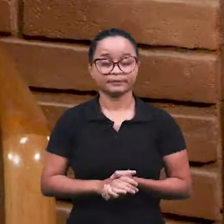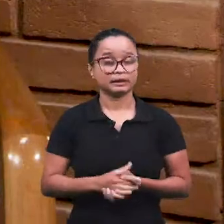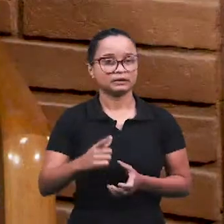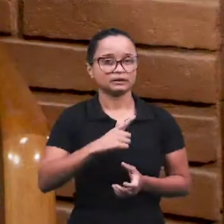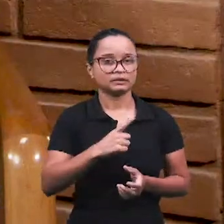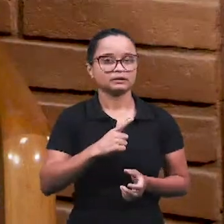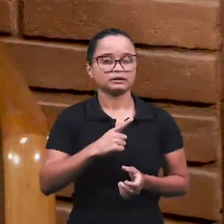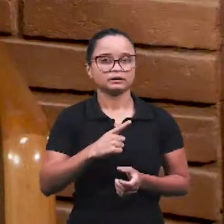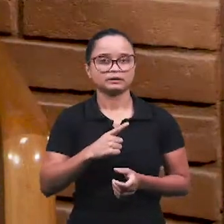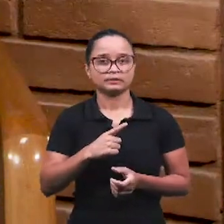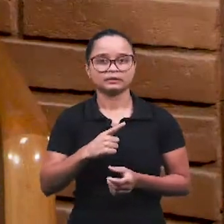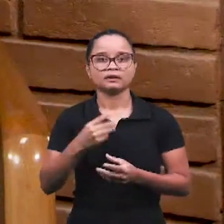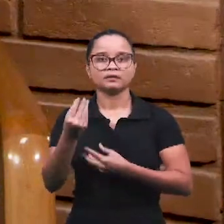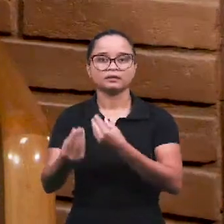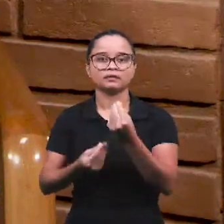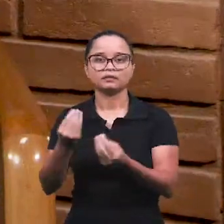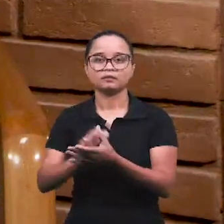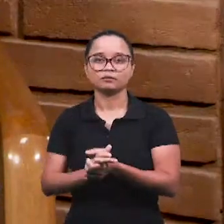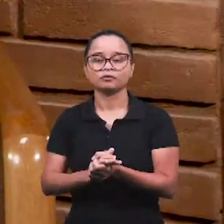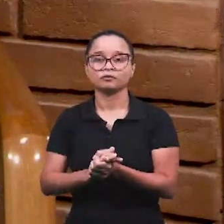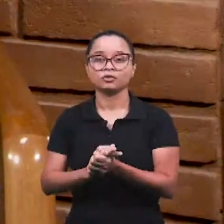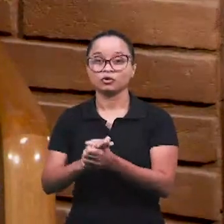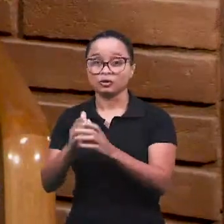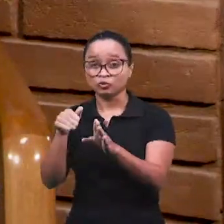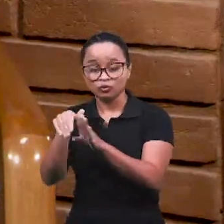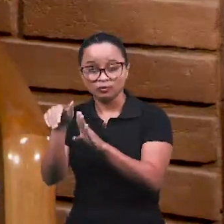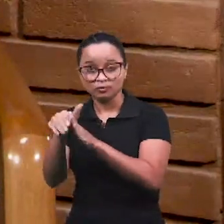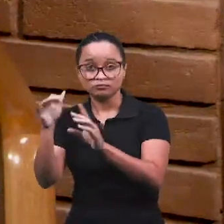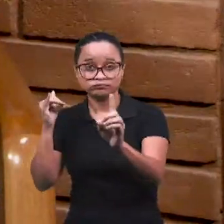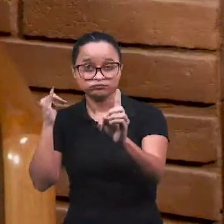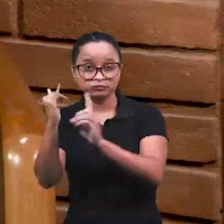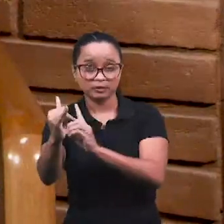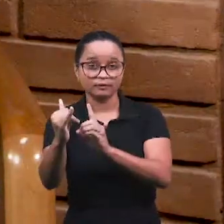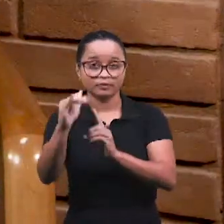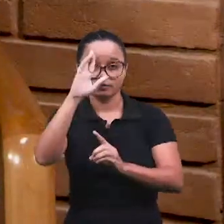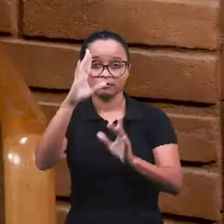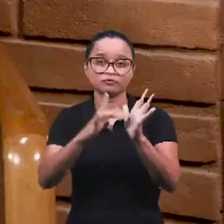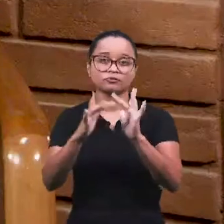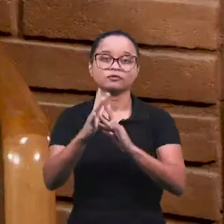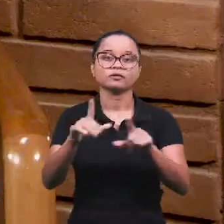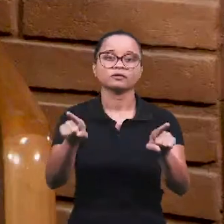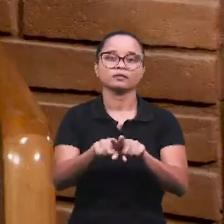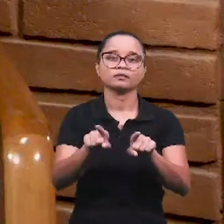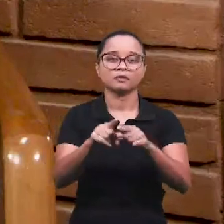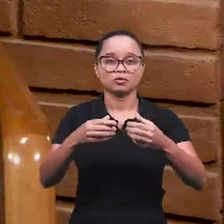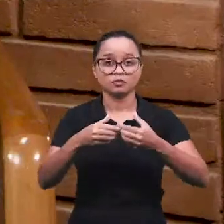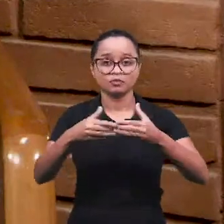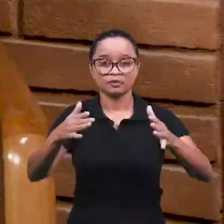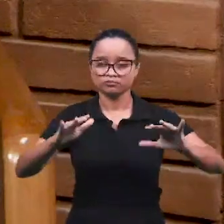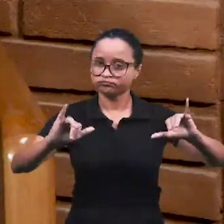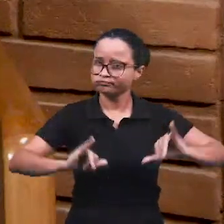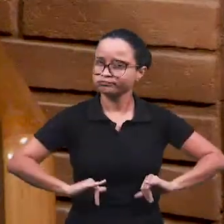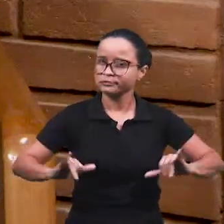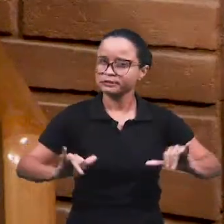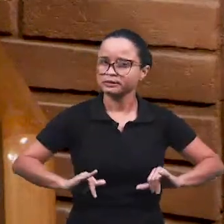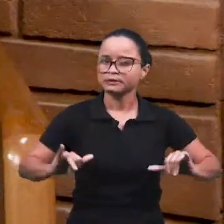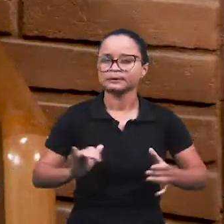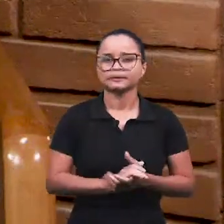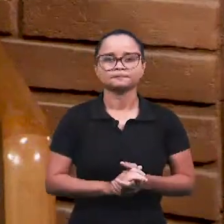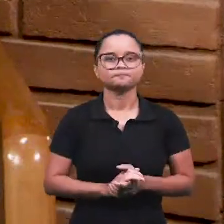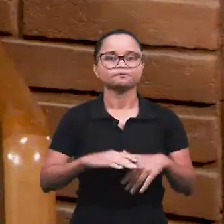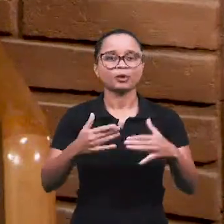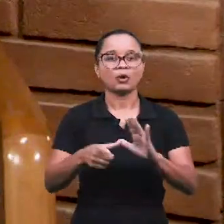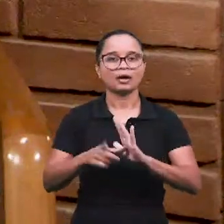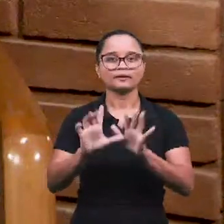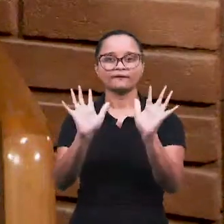é o assunto cujo tema fala do sermão profético do Senhor Jesus e do princípio das dores. Agora, eu